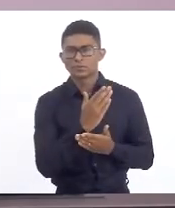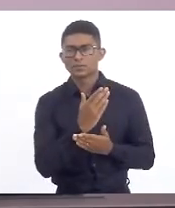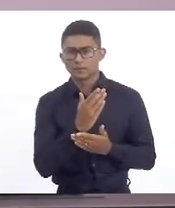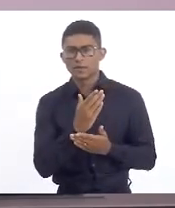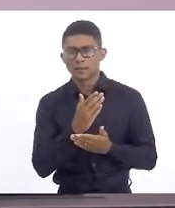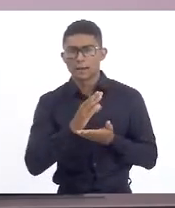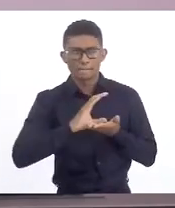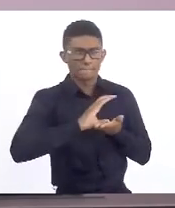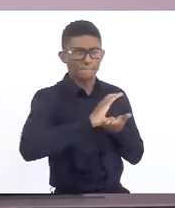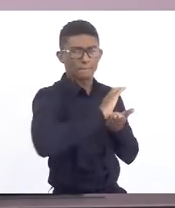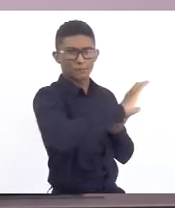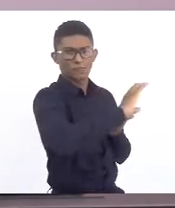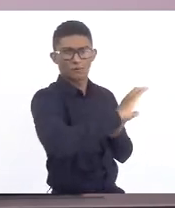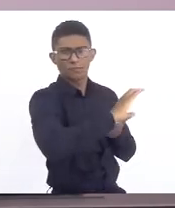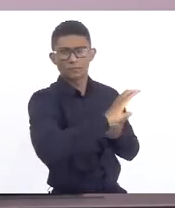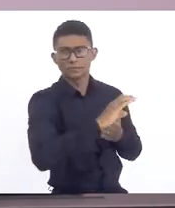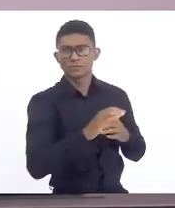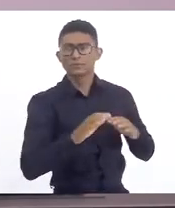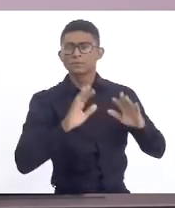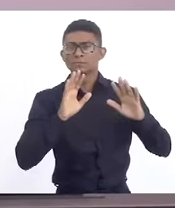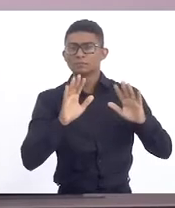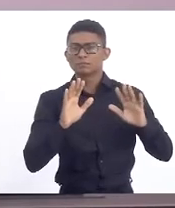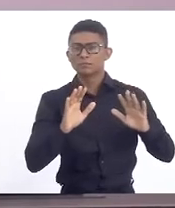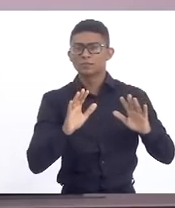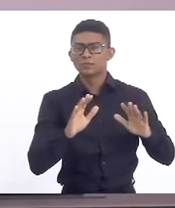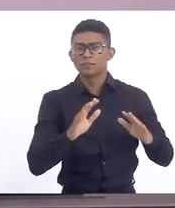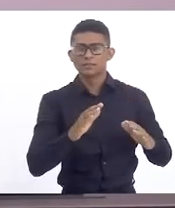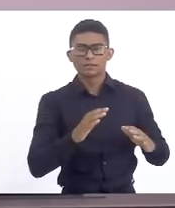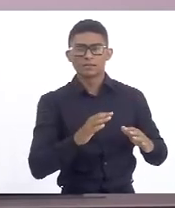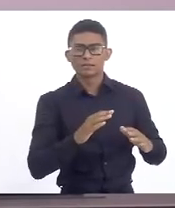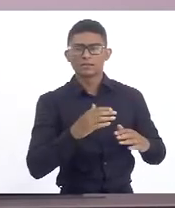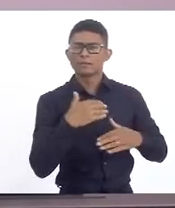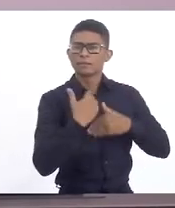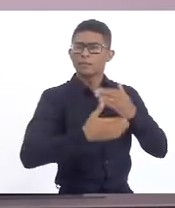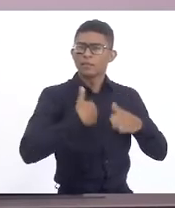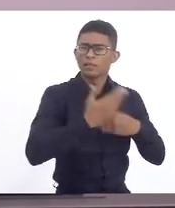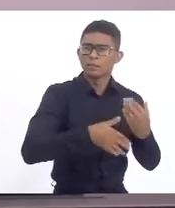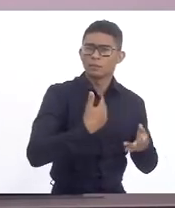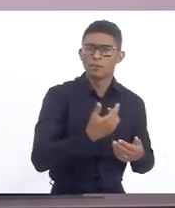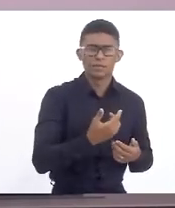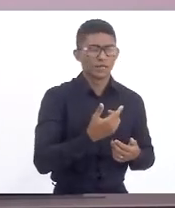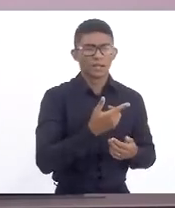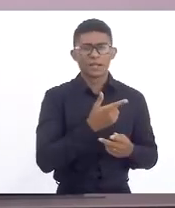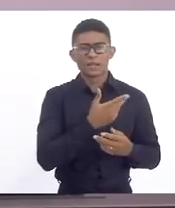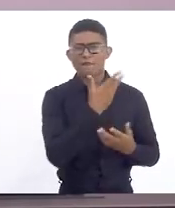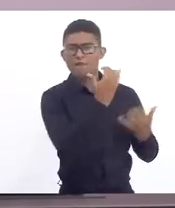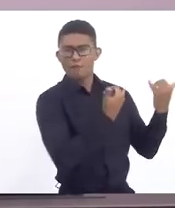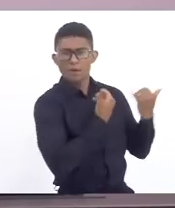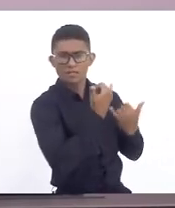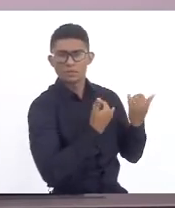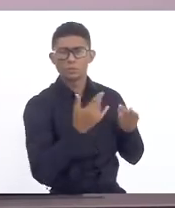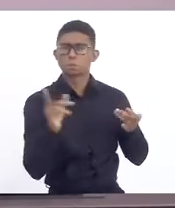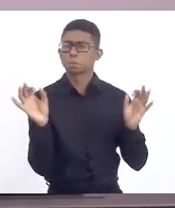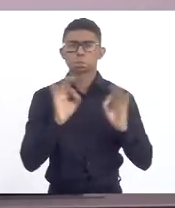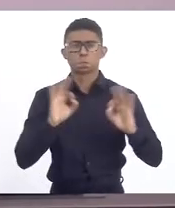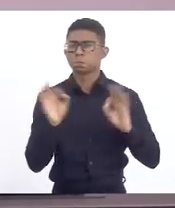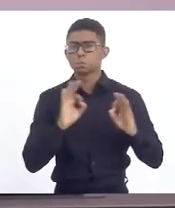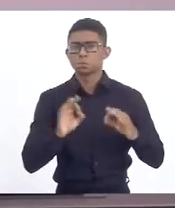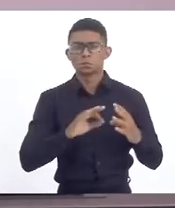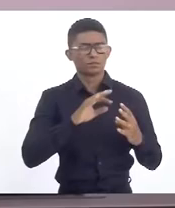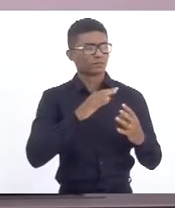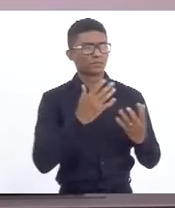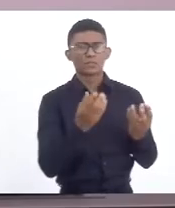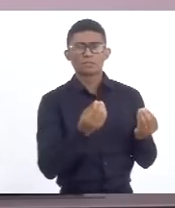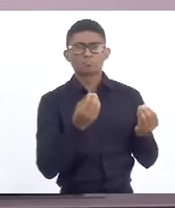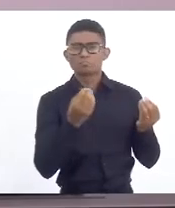Luiz Martins e da Baixada Fluminense. Nós recebemos aqui o desembolso desses 3 milhões, o que estava sendo feito através de um cronograma físico e financeiro da